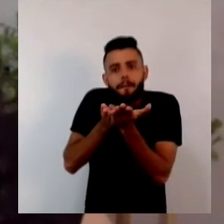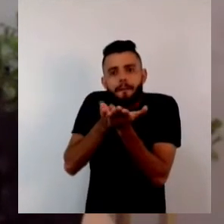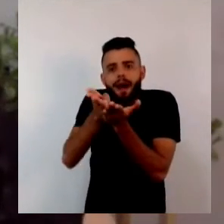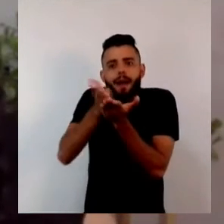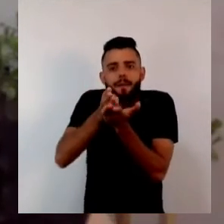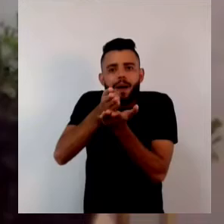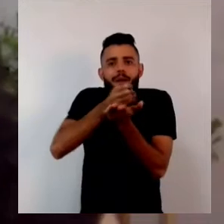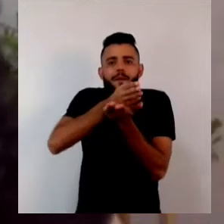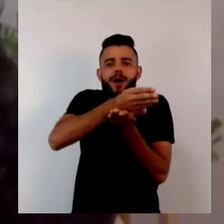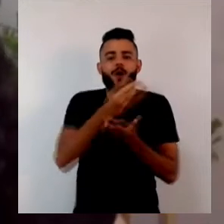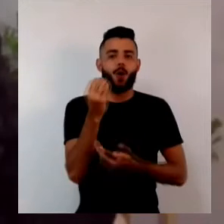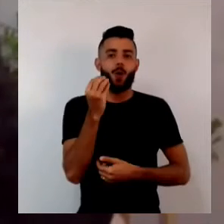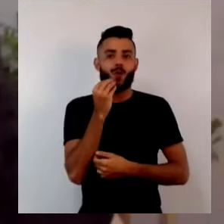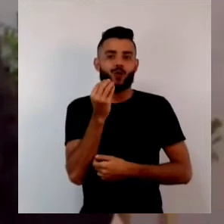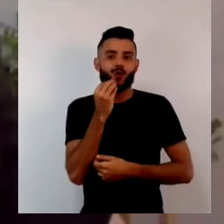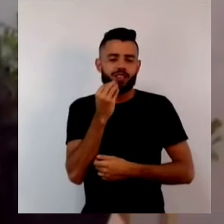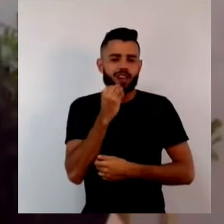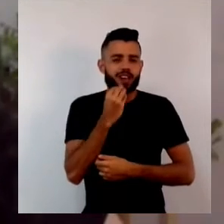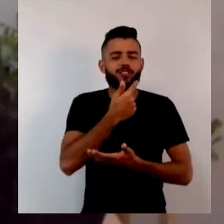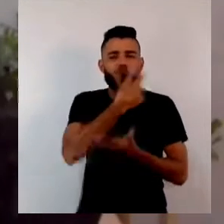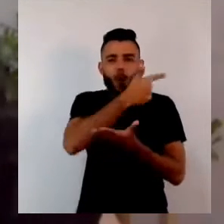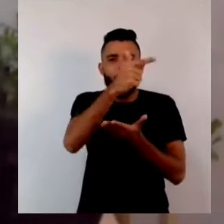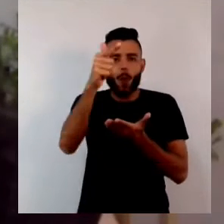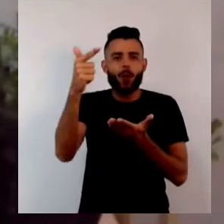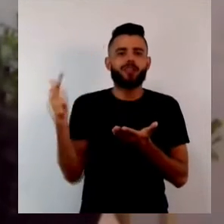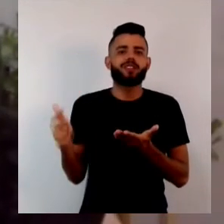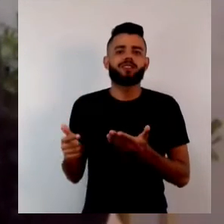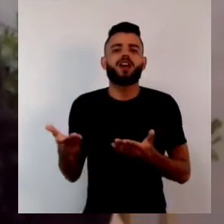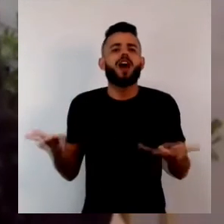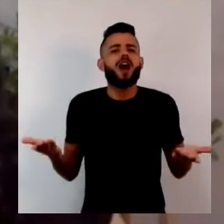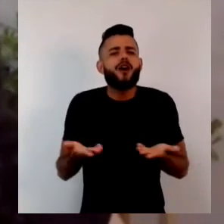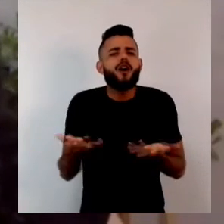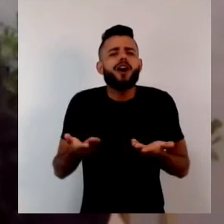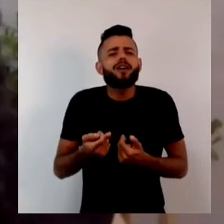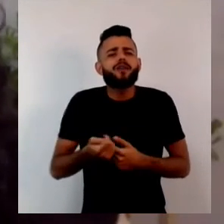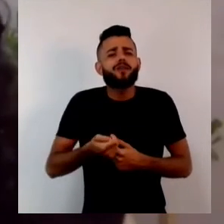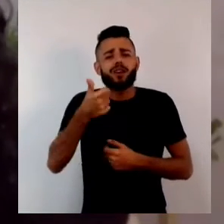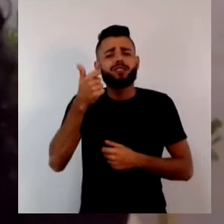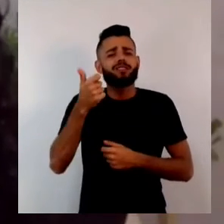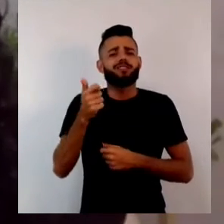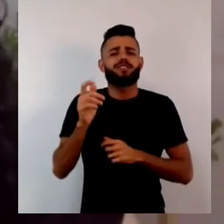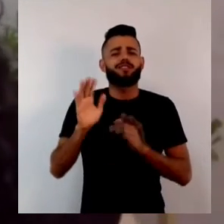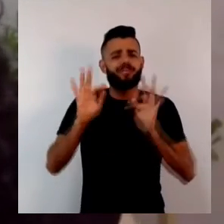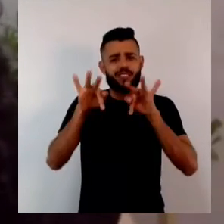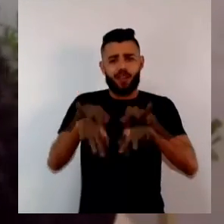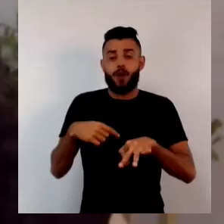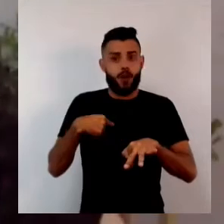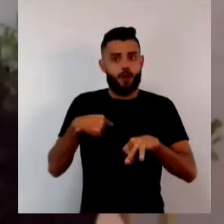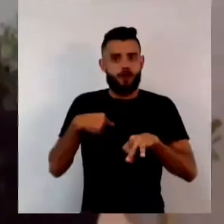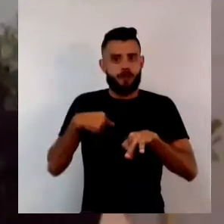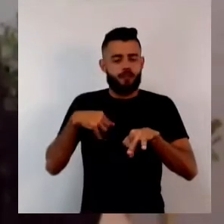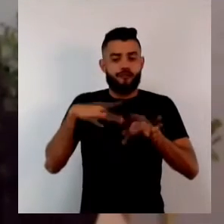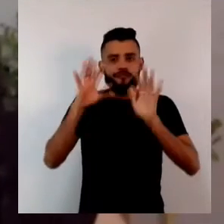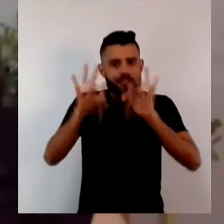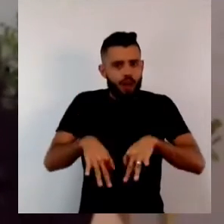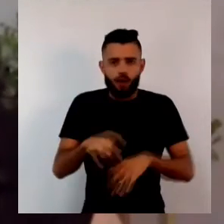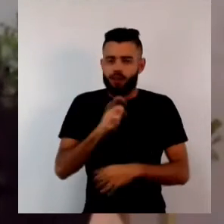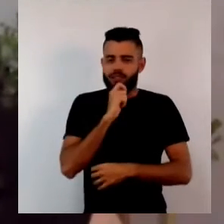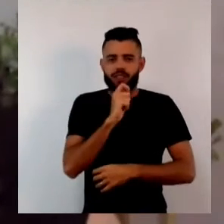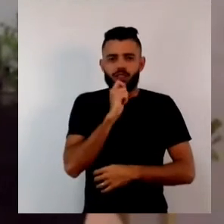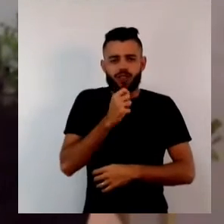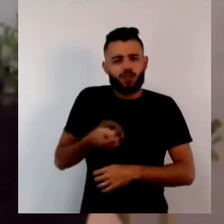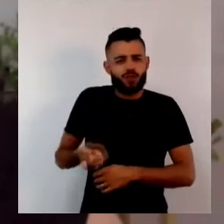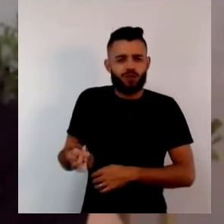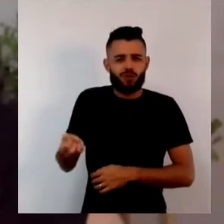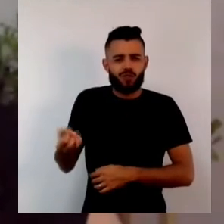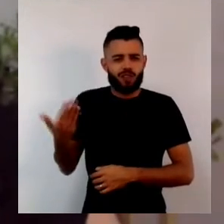contexto. E agora, chegando já no finalzinho da carreira, finalzinho não, porque eu não cheguei ainda, mas assim, o mais recente, né? Há 4 anos